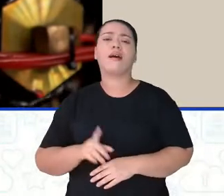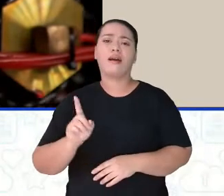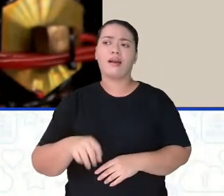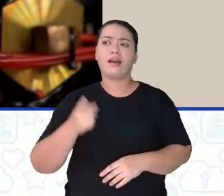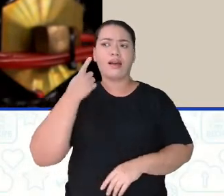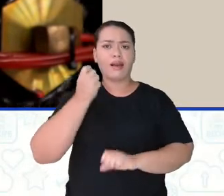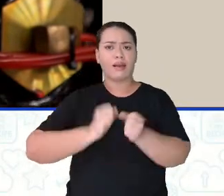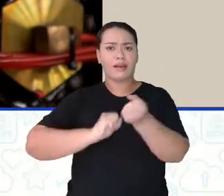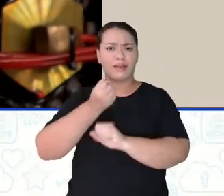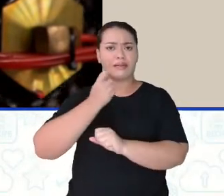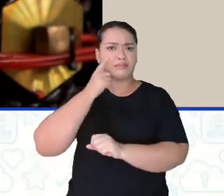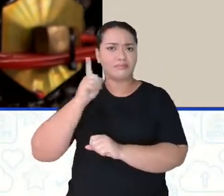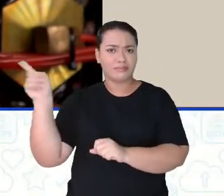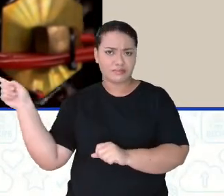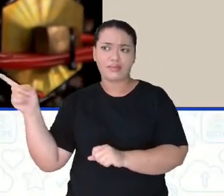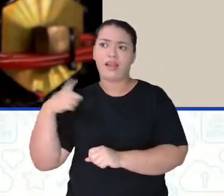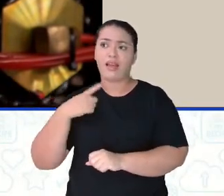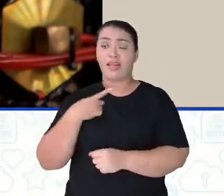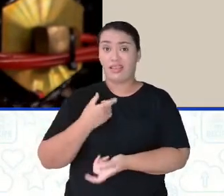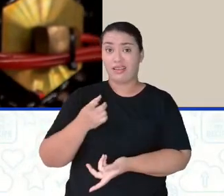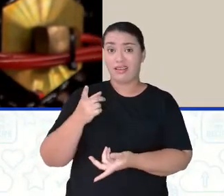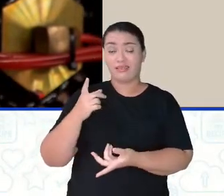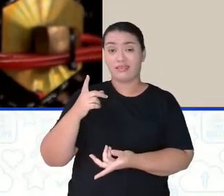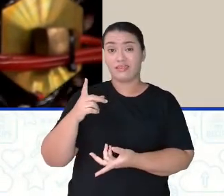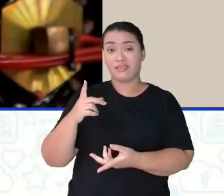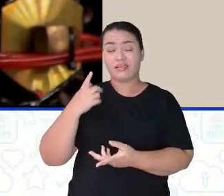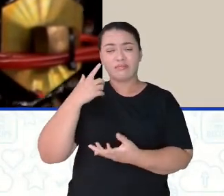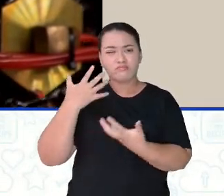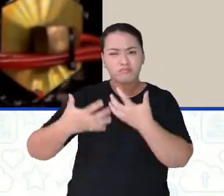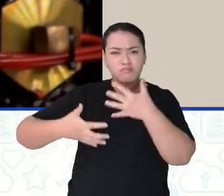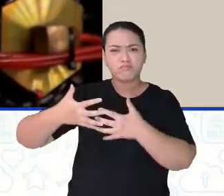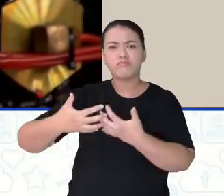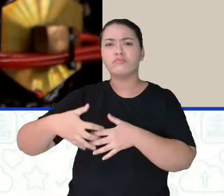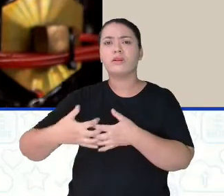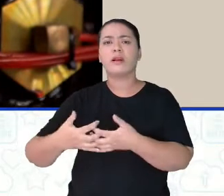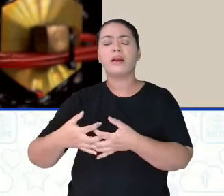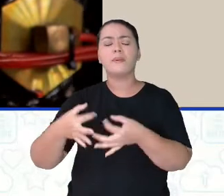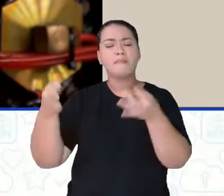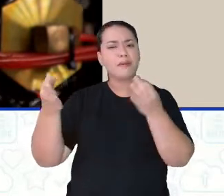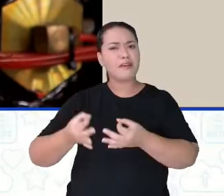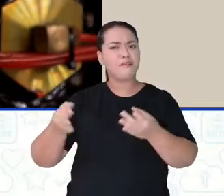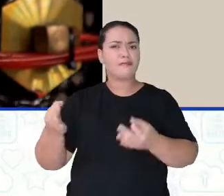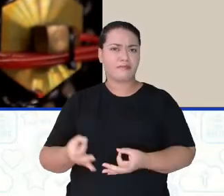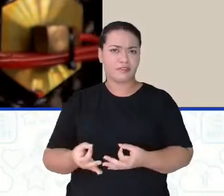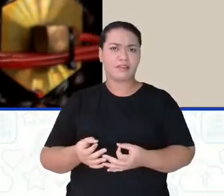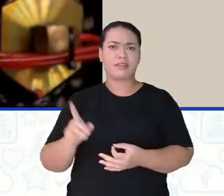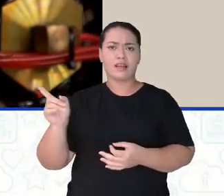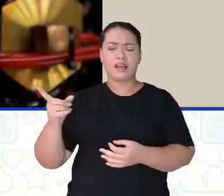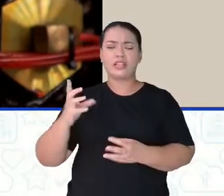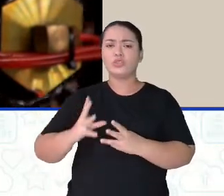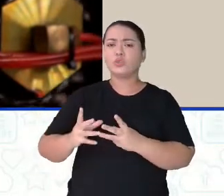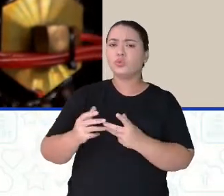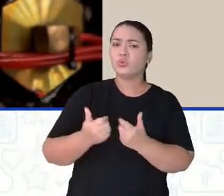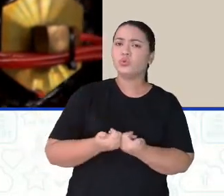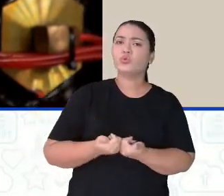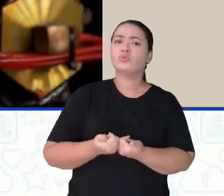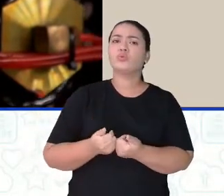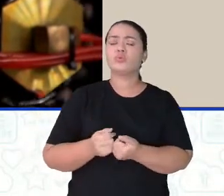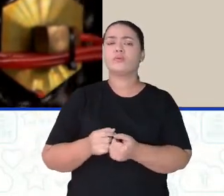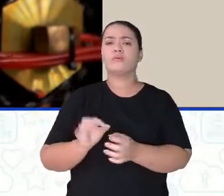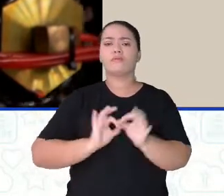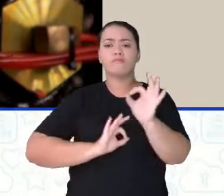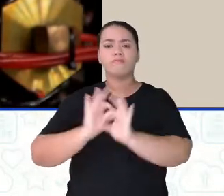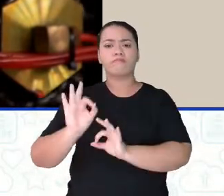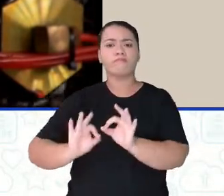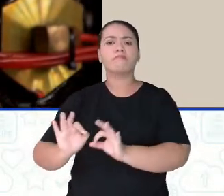vendo aí, uma máquina complexa, mas perfeita, com todas as suas partes funcionando em sincronia.